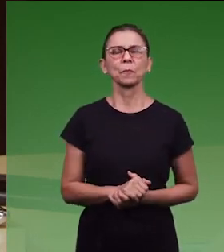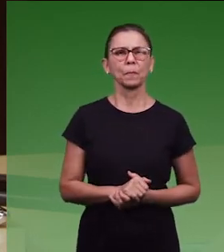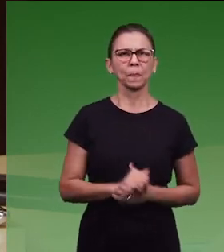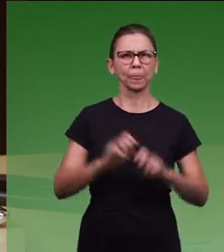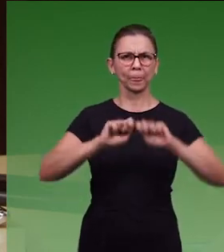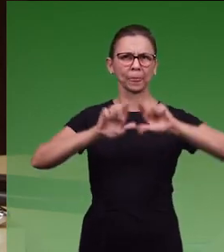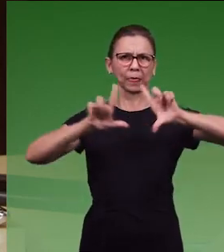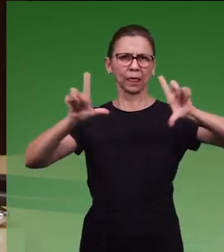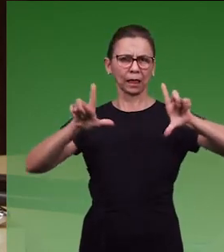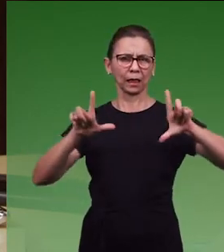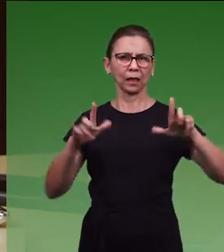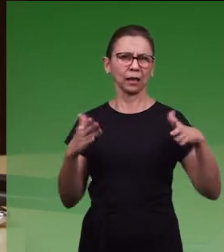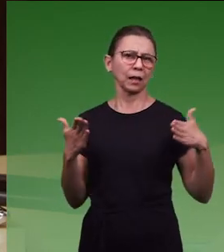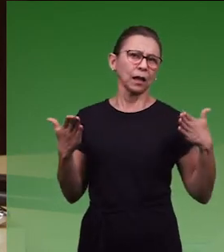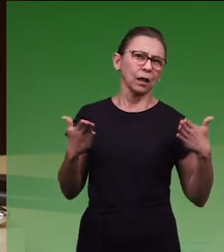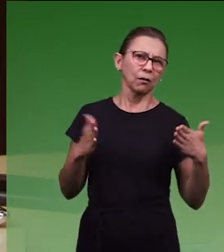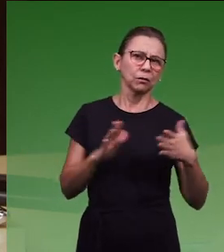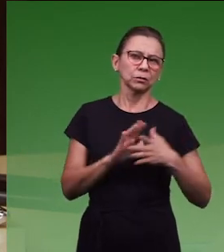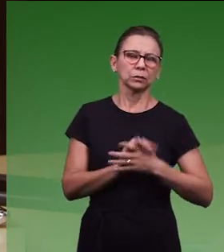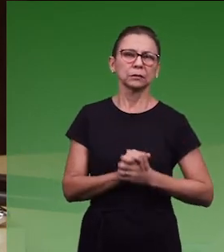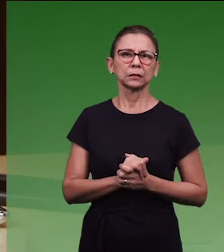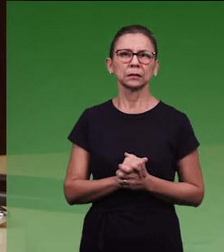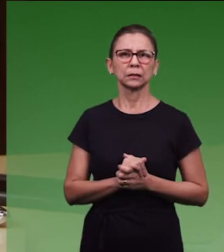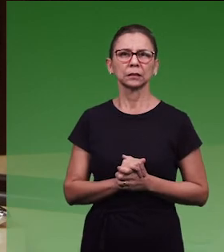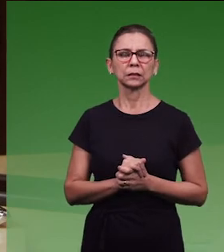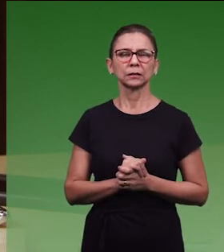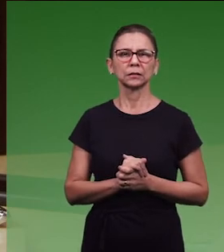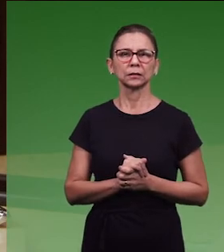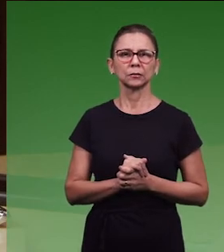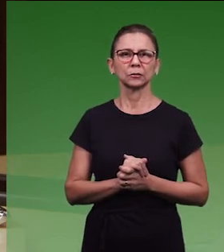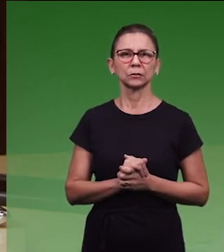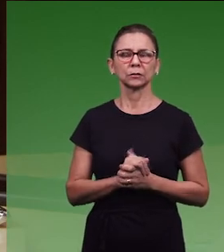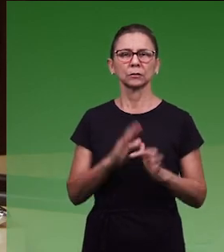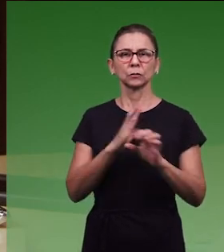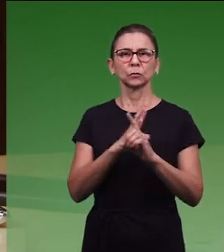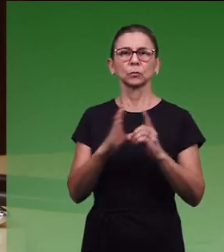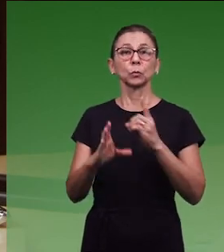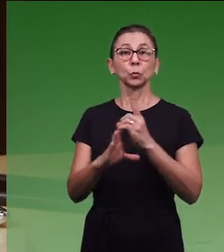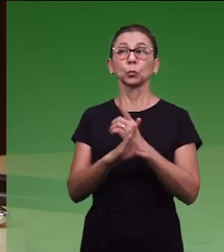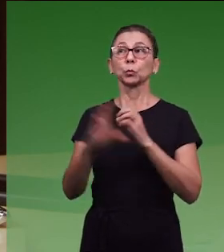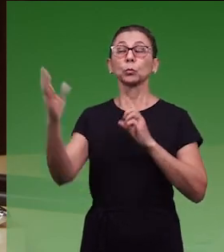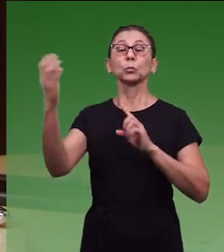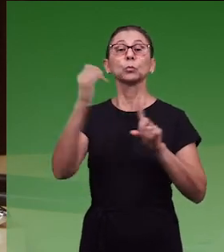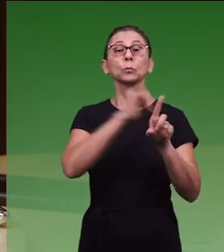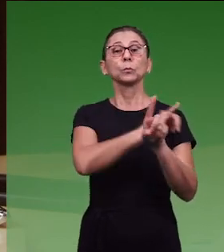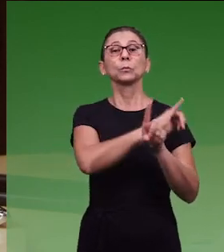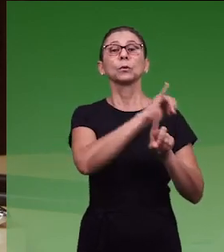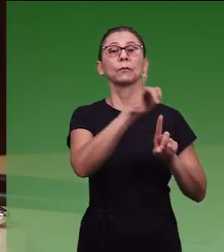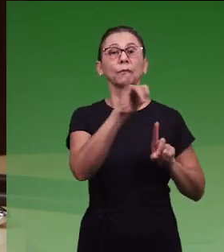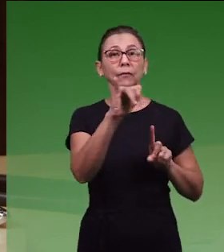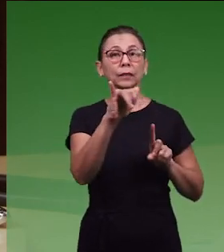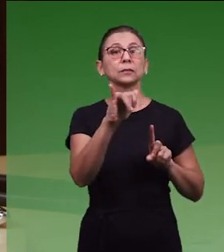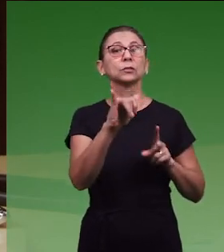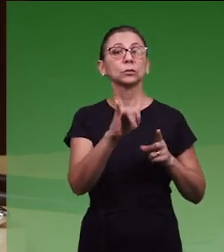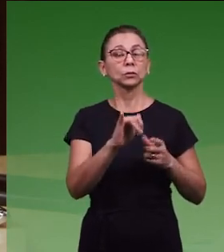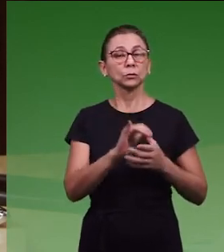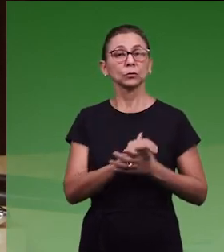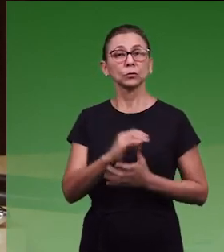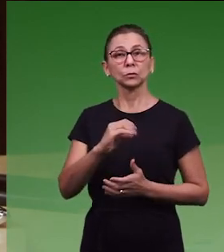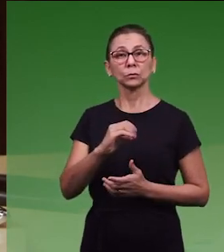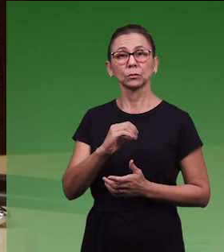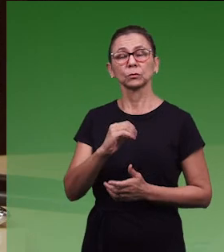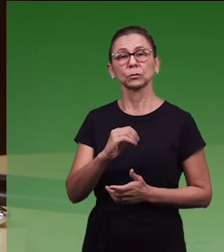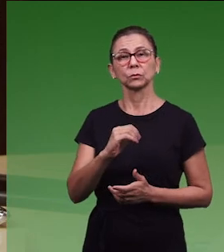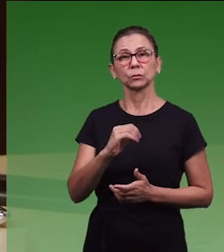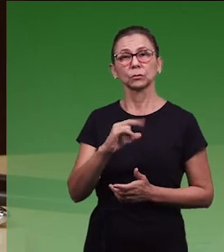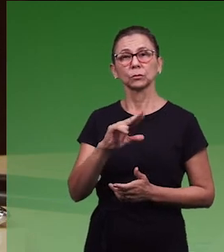Nesta edição do programa, nós vamos trabalhar sobre o culto profético. Vamos discorrer sobre o culto profético em si. No programa